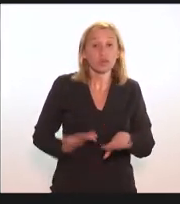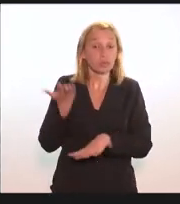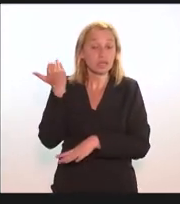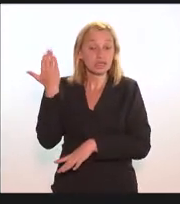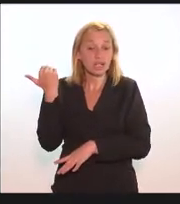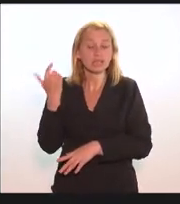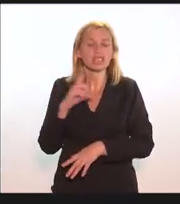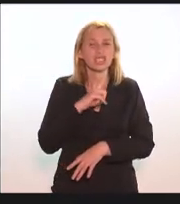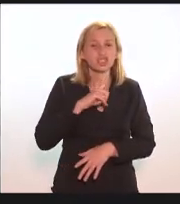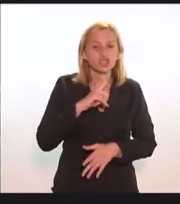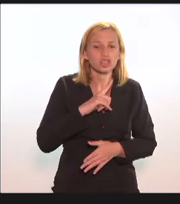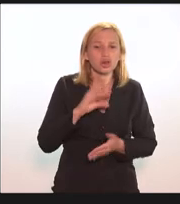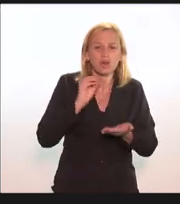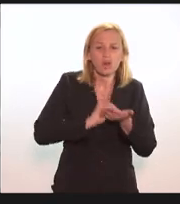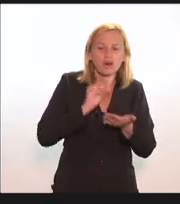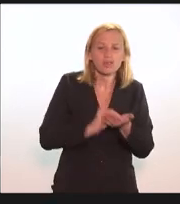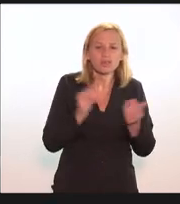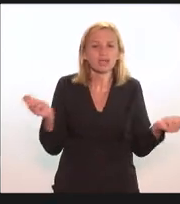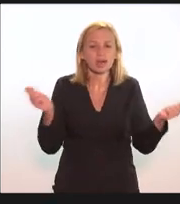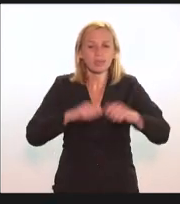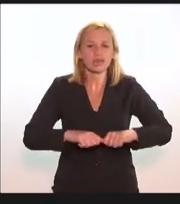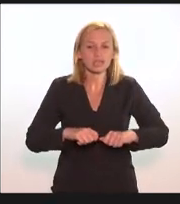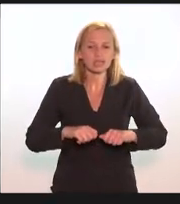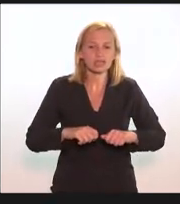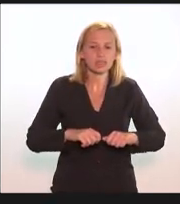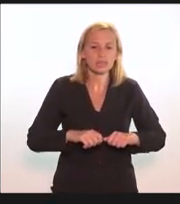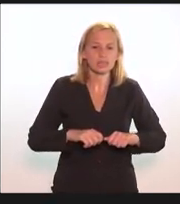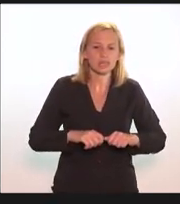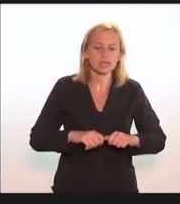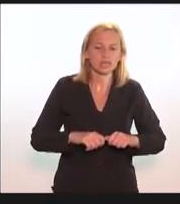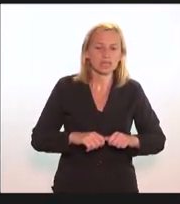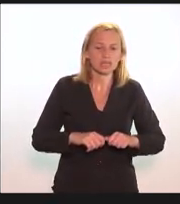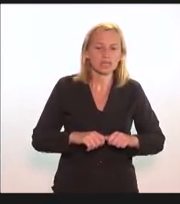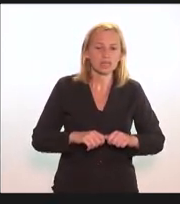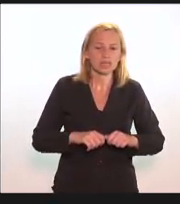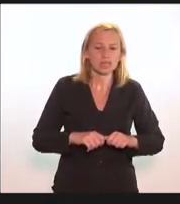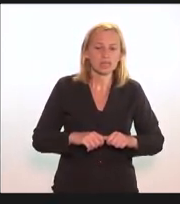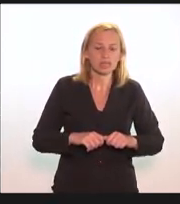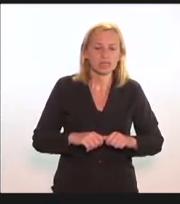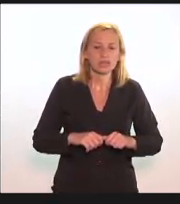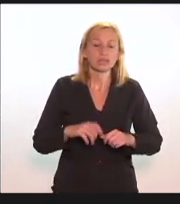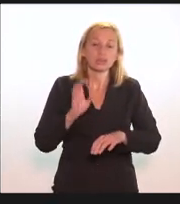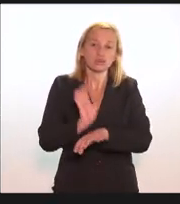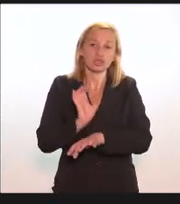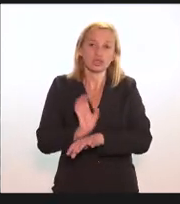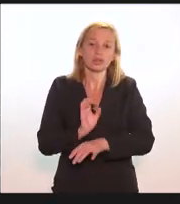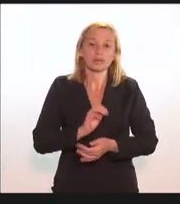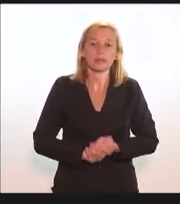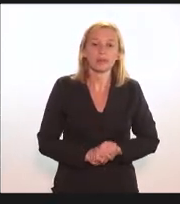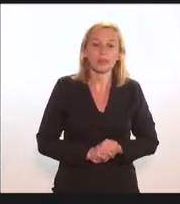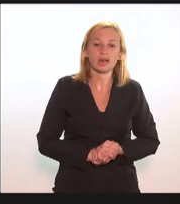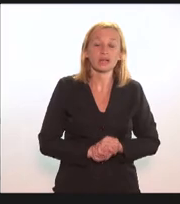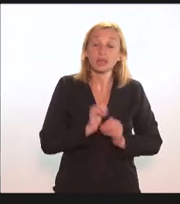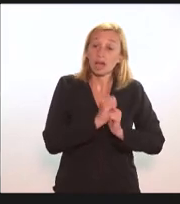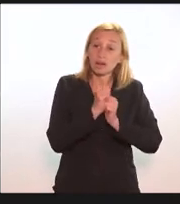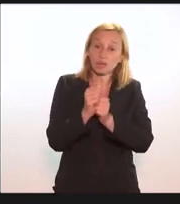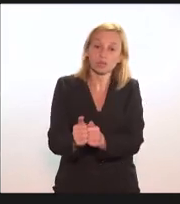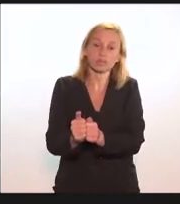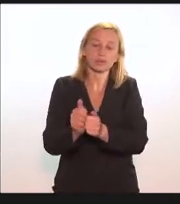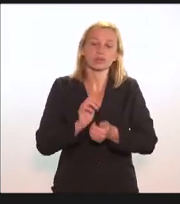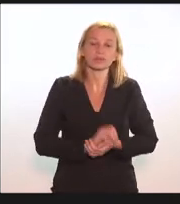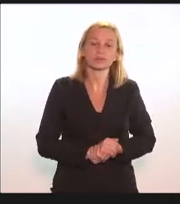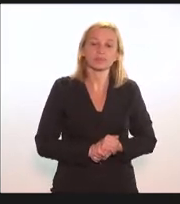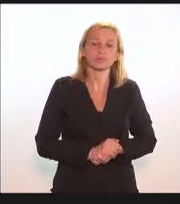que havia uma falta de capacidade por parte das autoridades fazendárias do Estado de acompanhar,